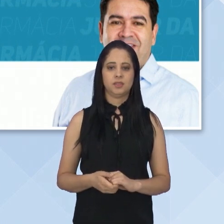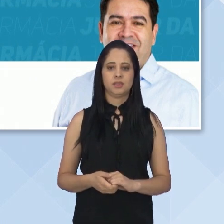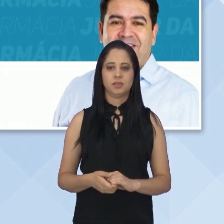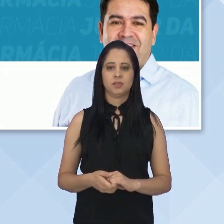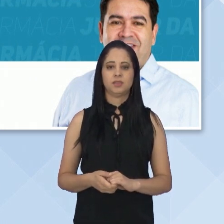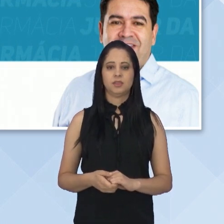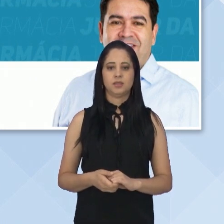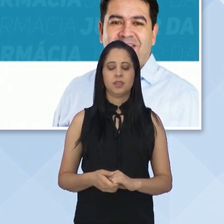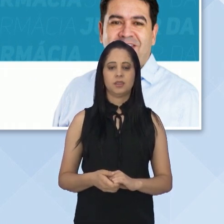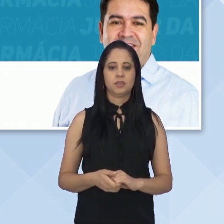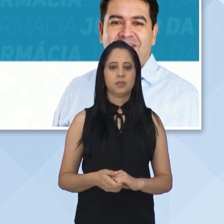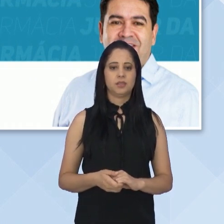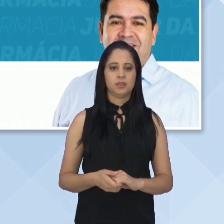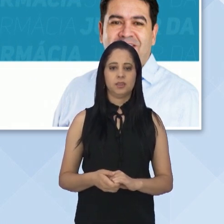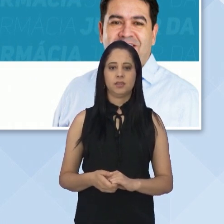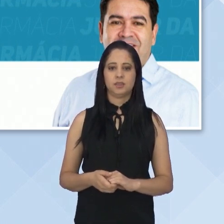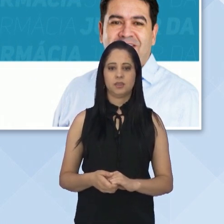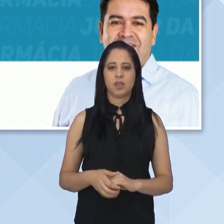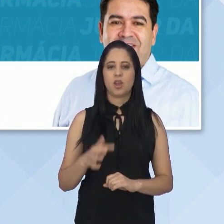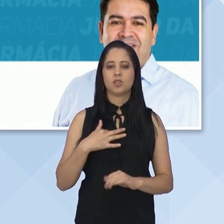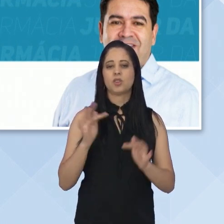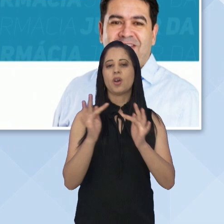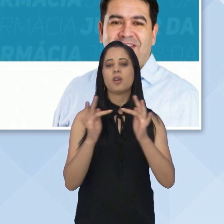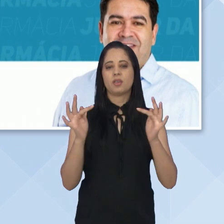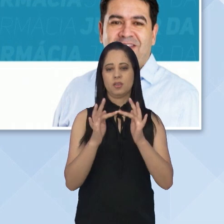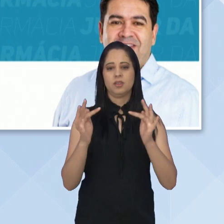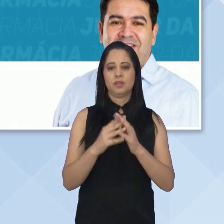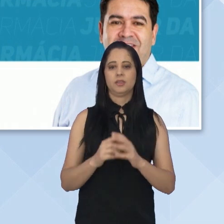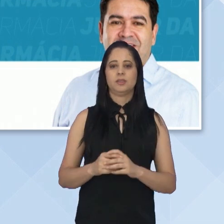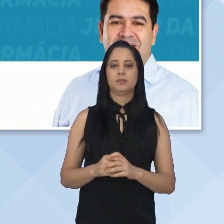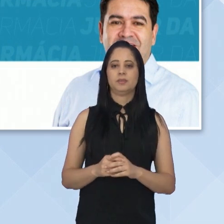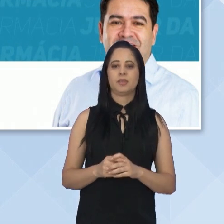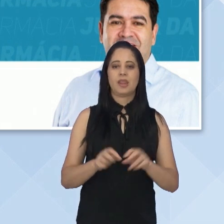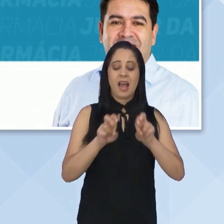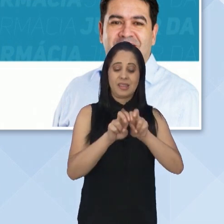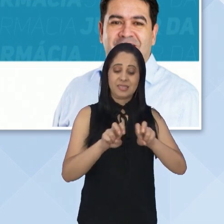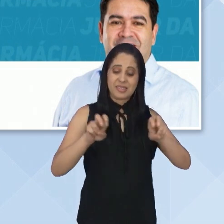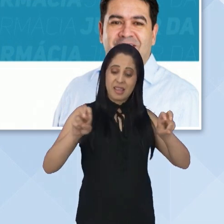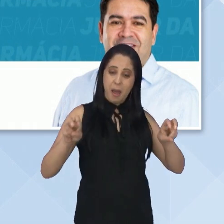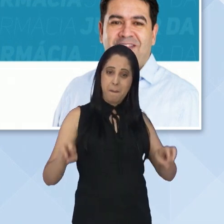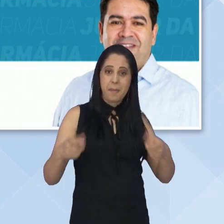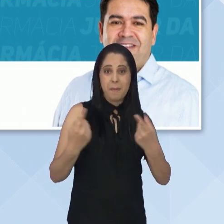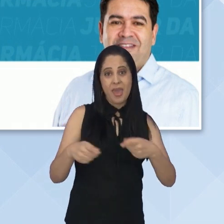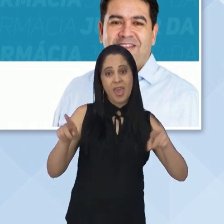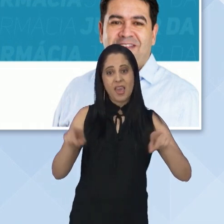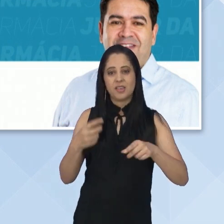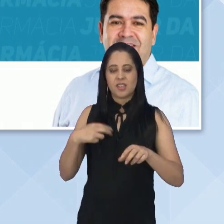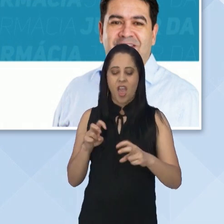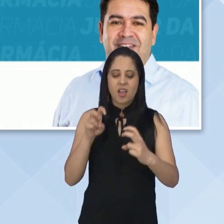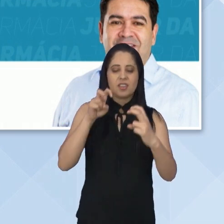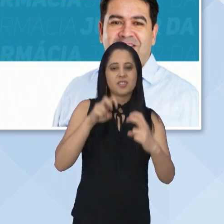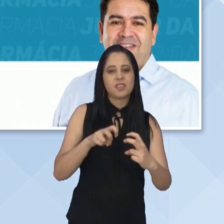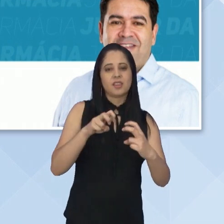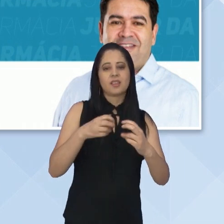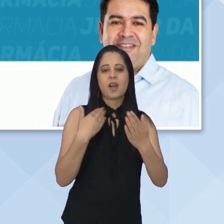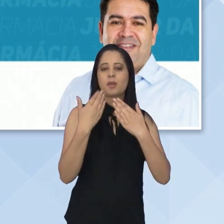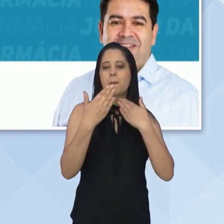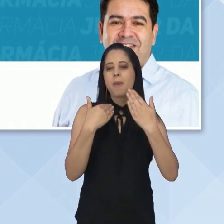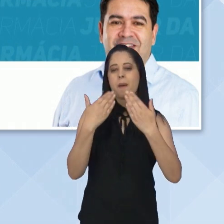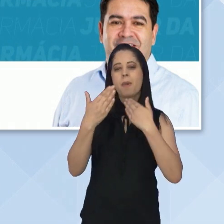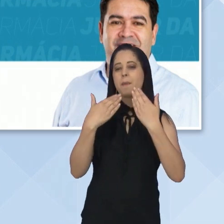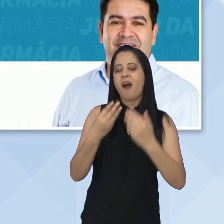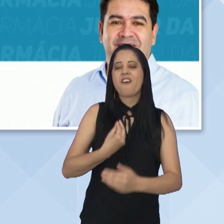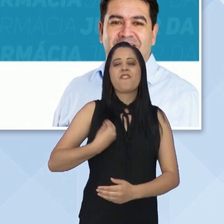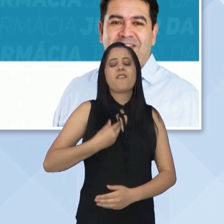Aqui é só um trechinho de uma música que eu vou falar para vocês. Naquela mesa ele sentava sempre, me dizia sempre o que é